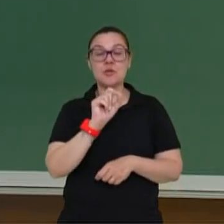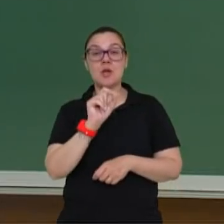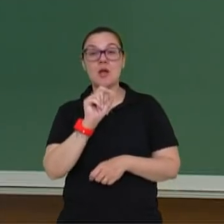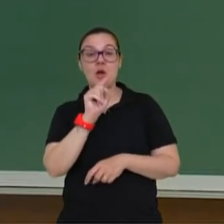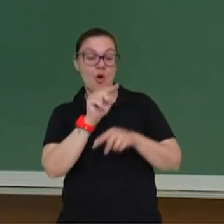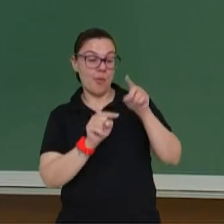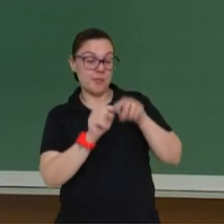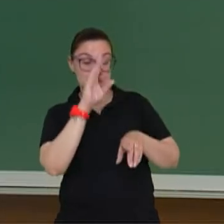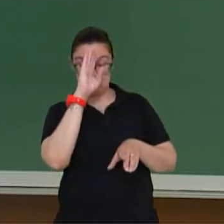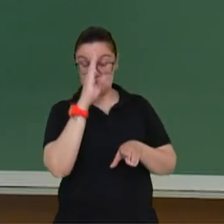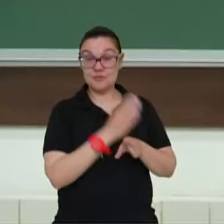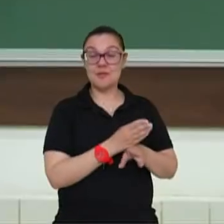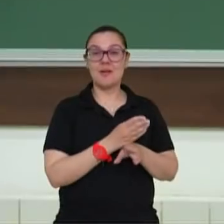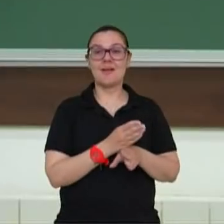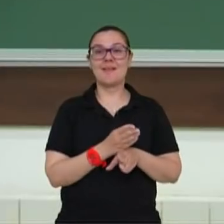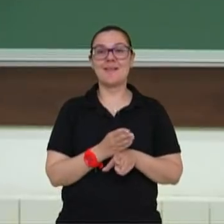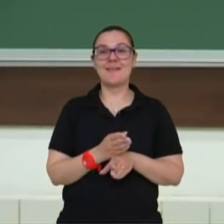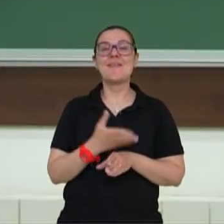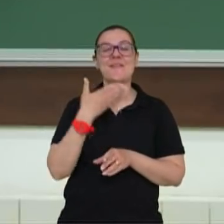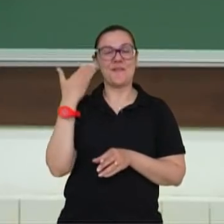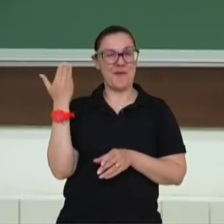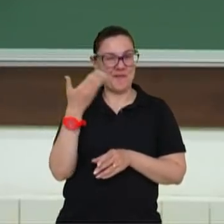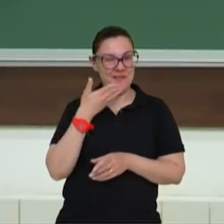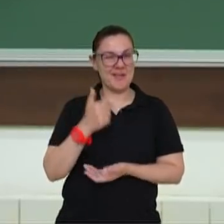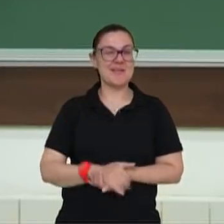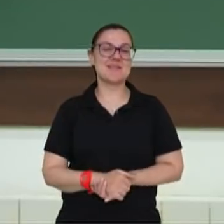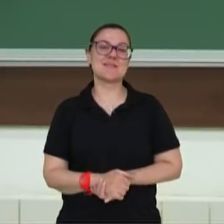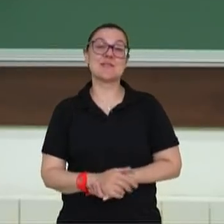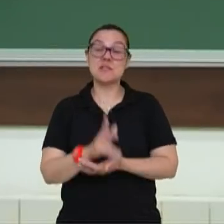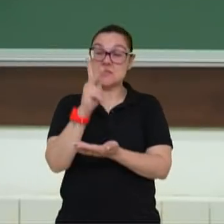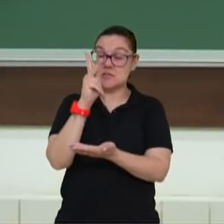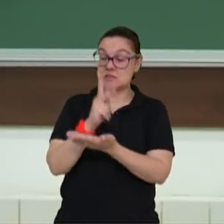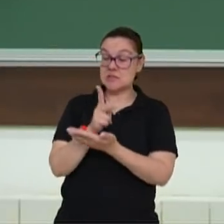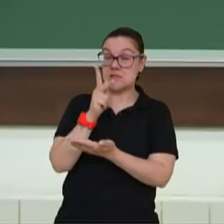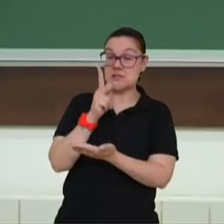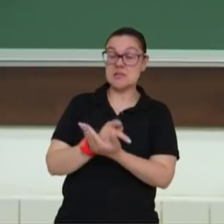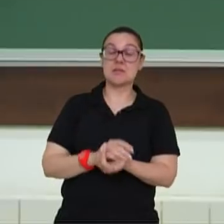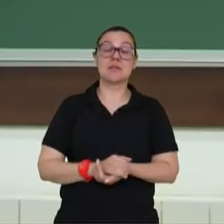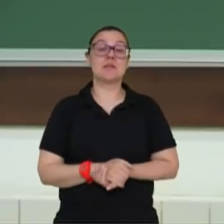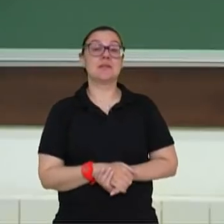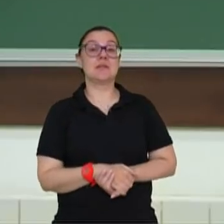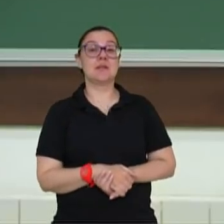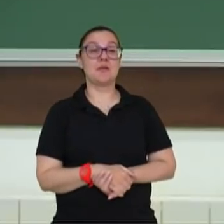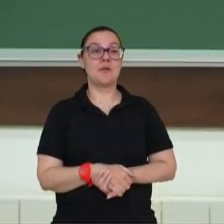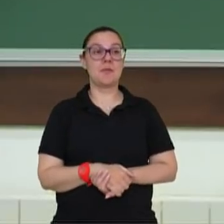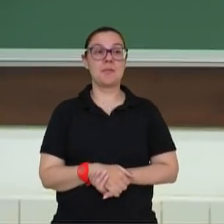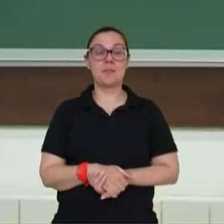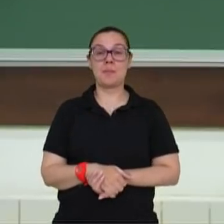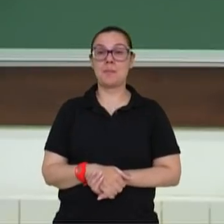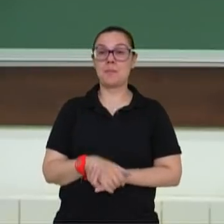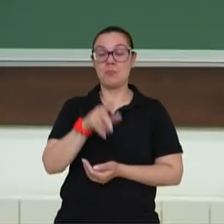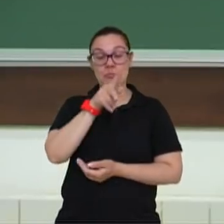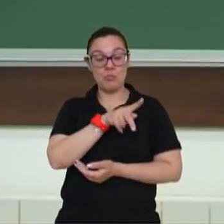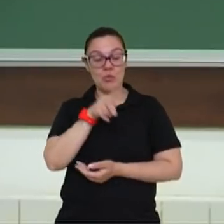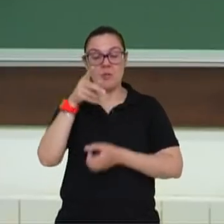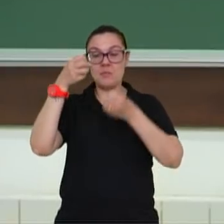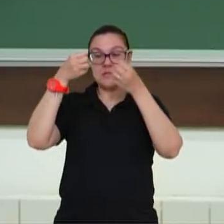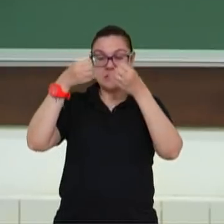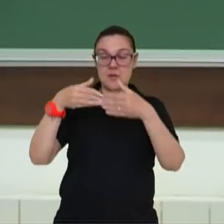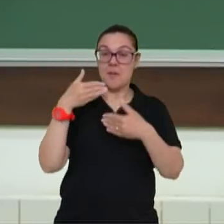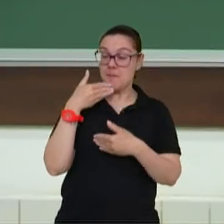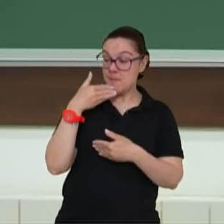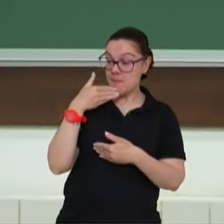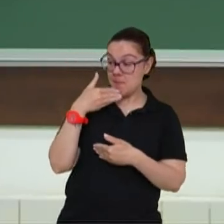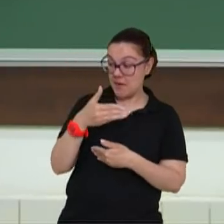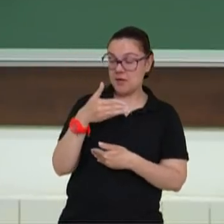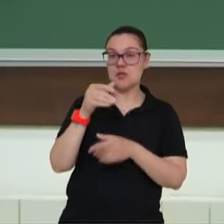objeto direto. Veja só como que é fácil. Sempre quando o professor, a professora